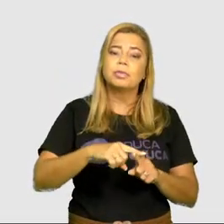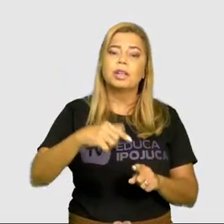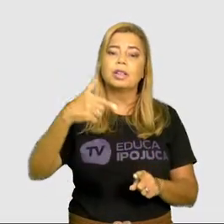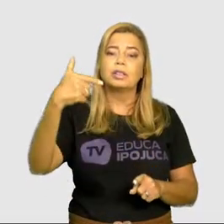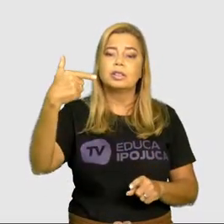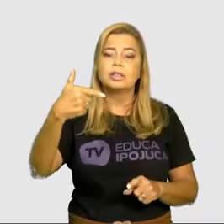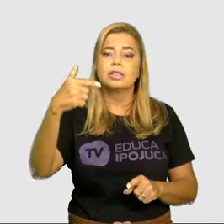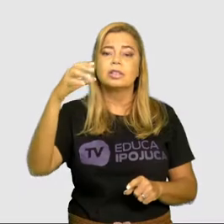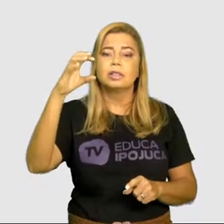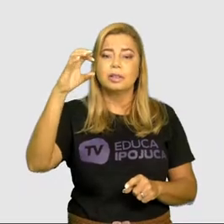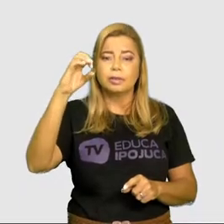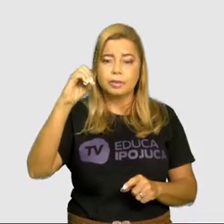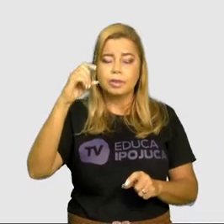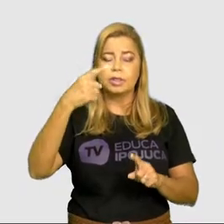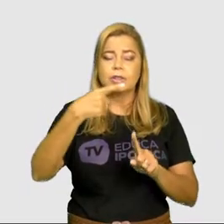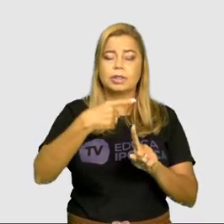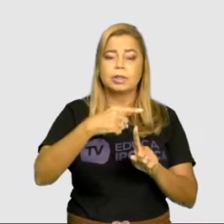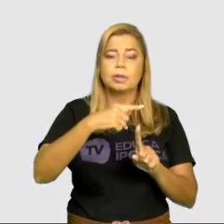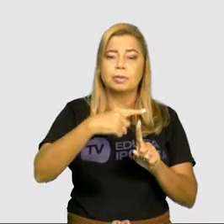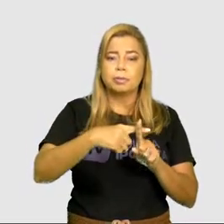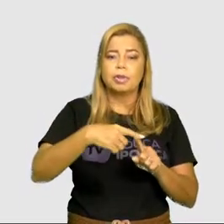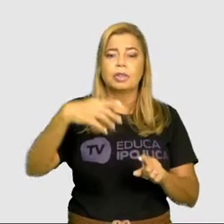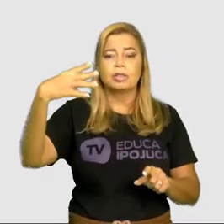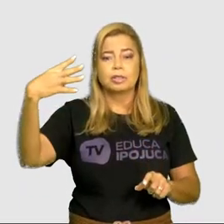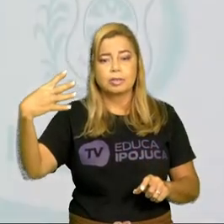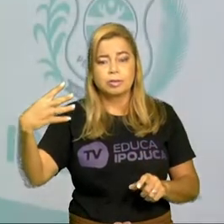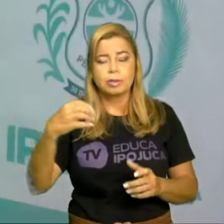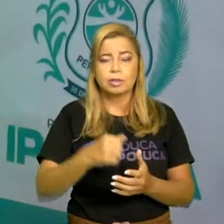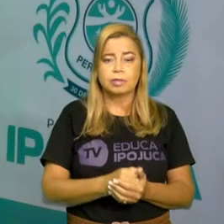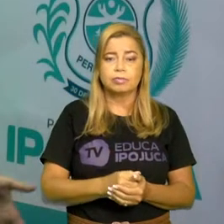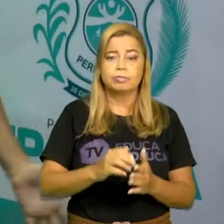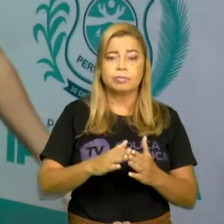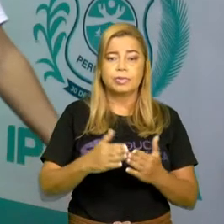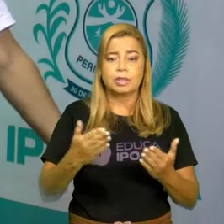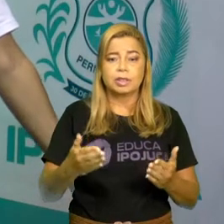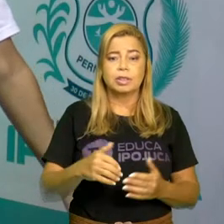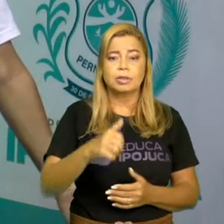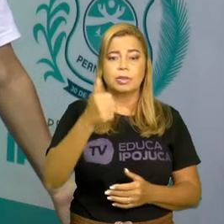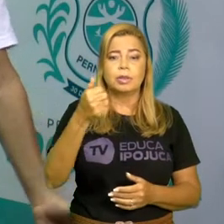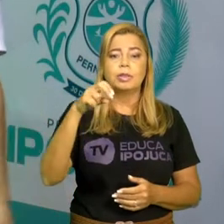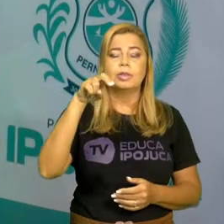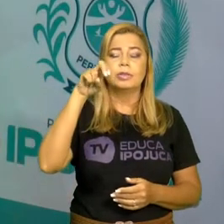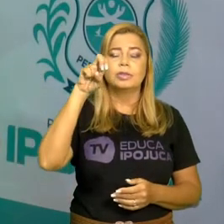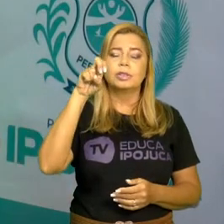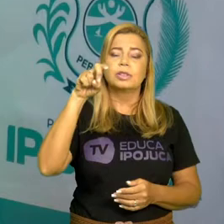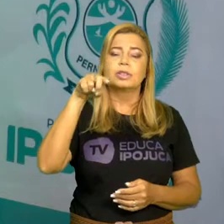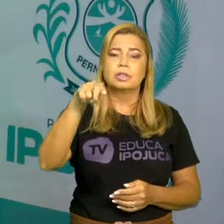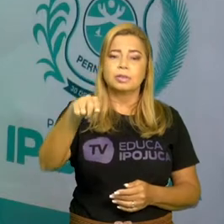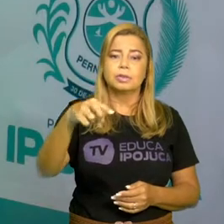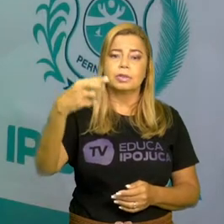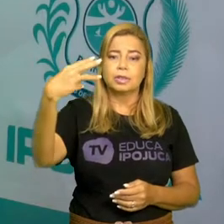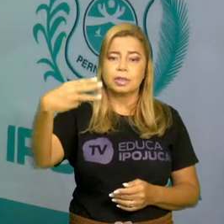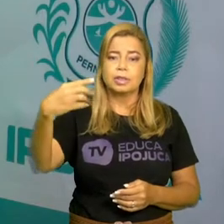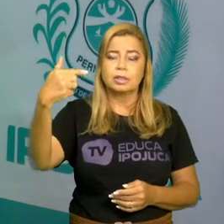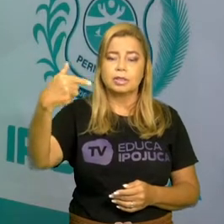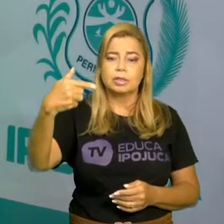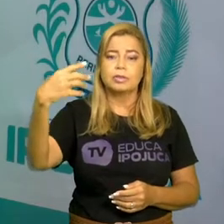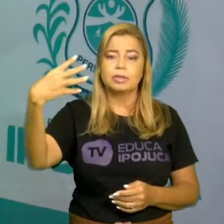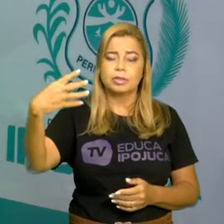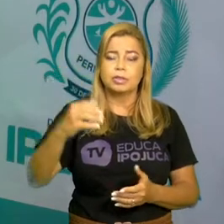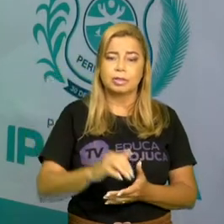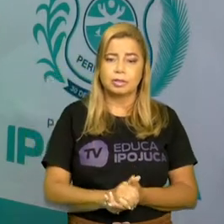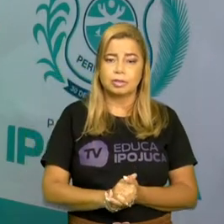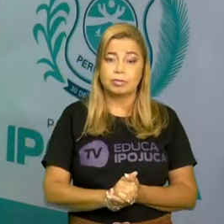15320 ou mais quatro 15324 eu espero que essas